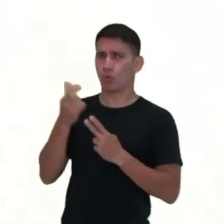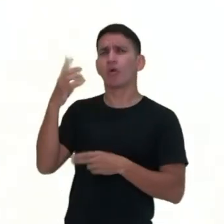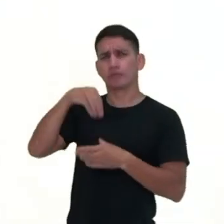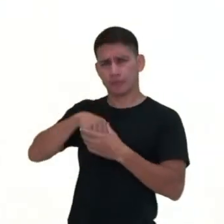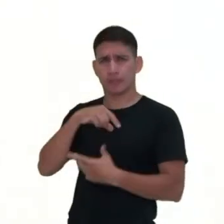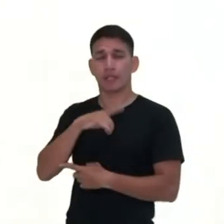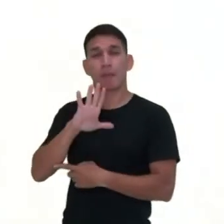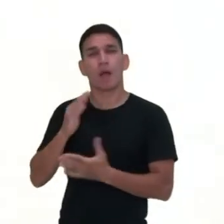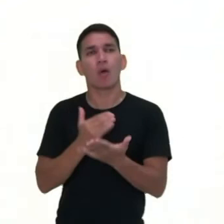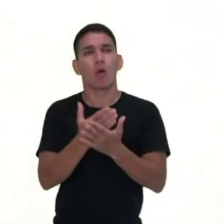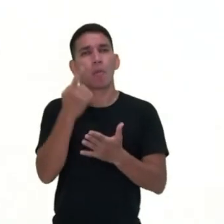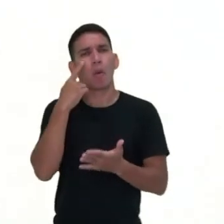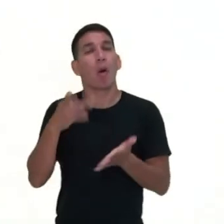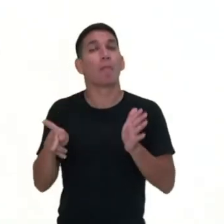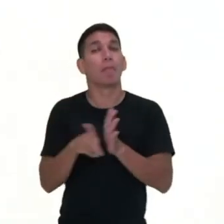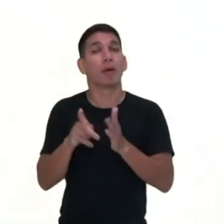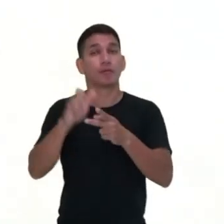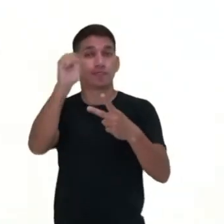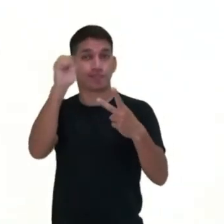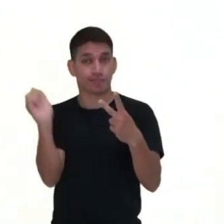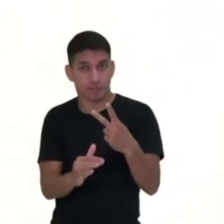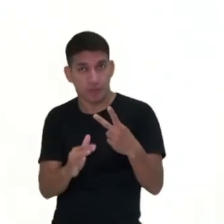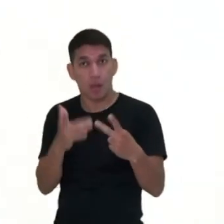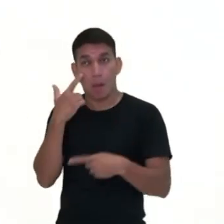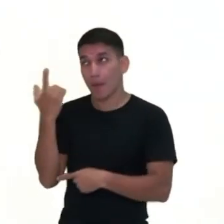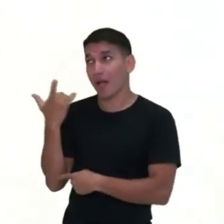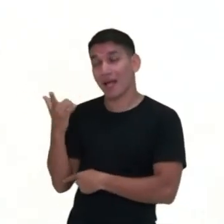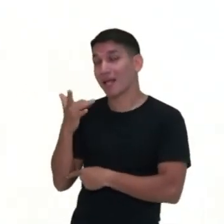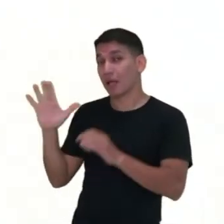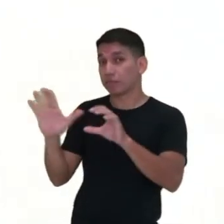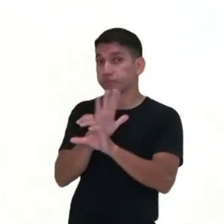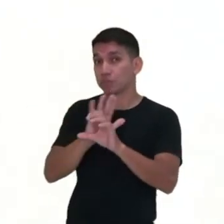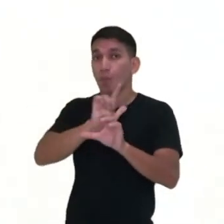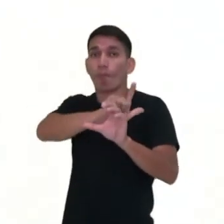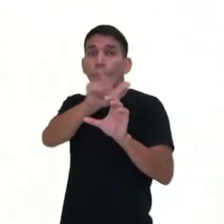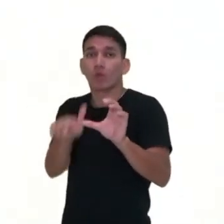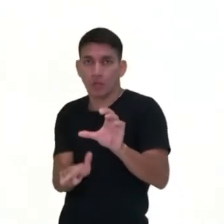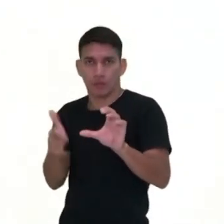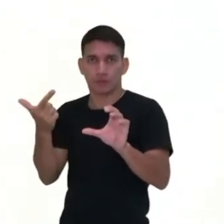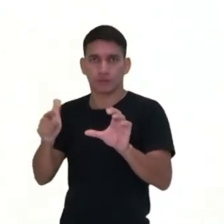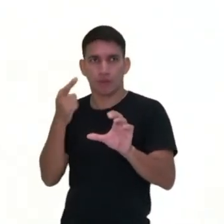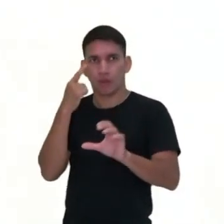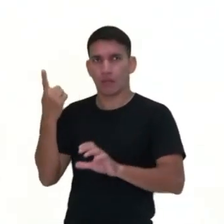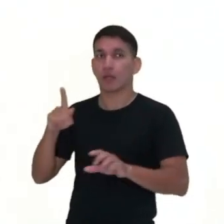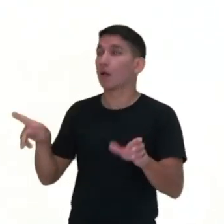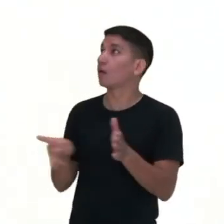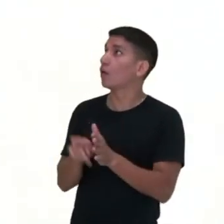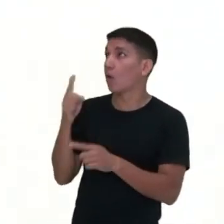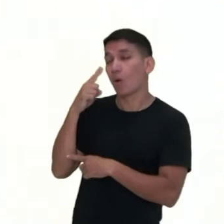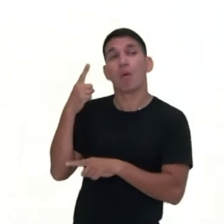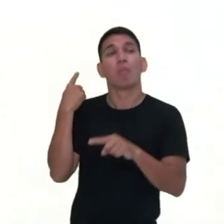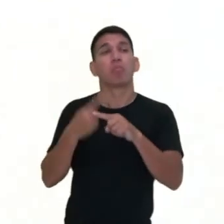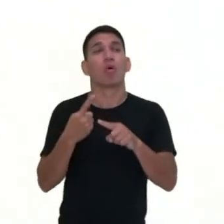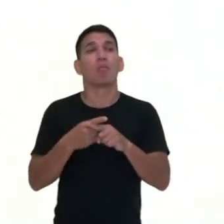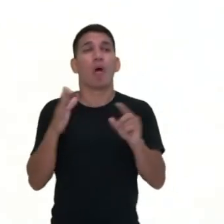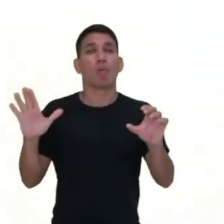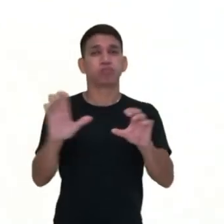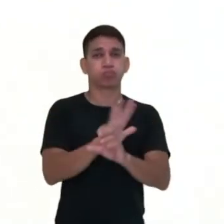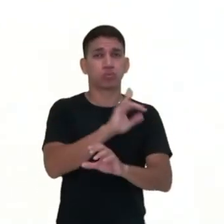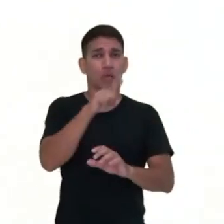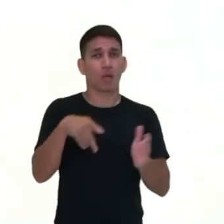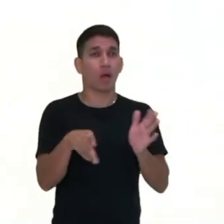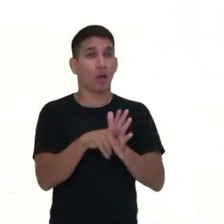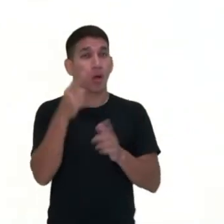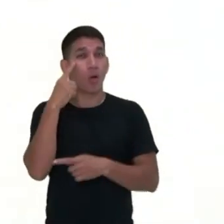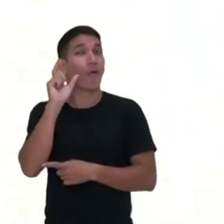começar primeiro pelos recessivos. Agora, os recessivos é o que não estão pintados, porque esses indivíduos aqui, ó, dominantes, são os